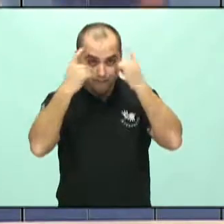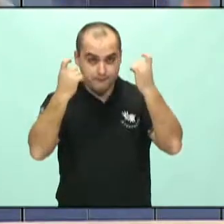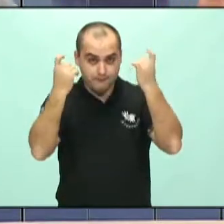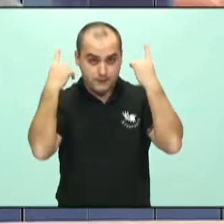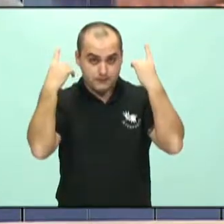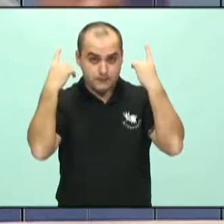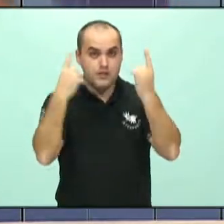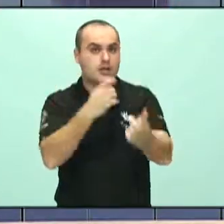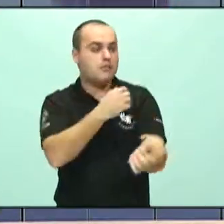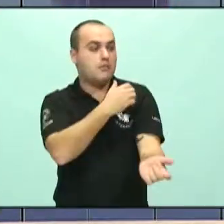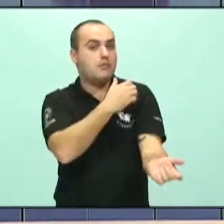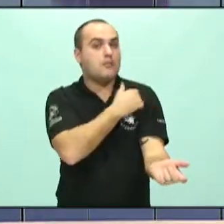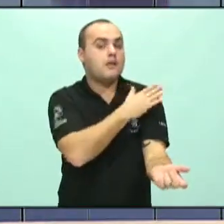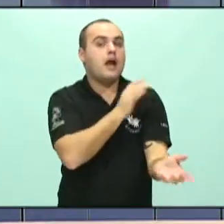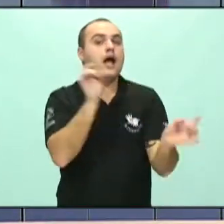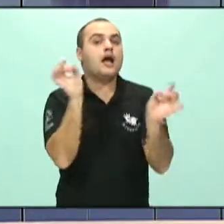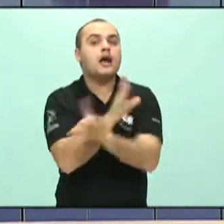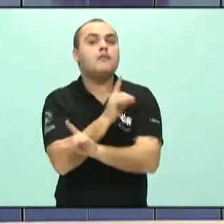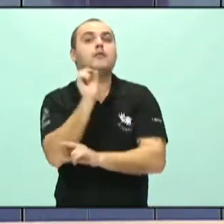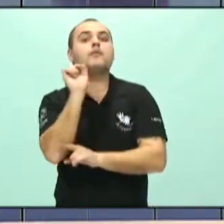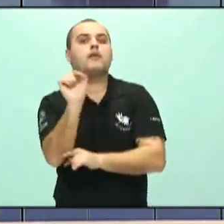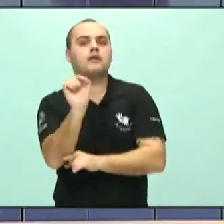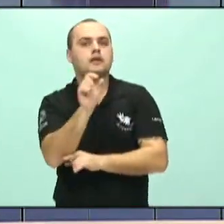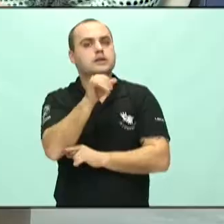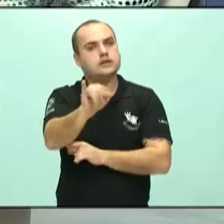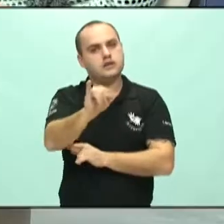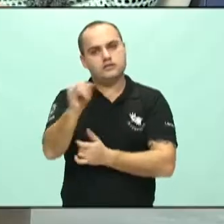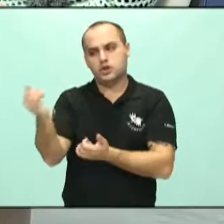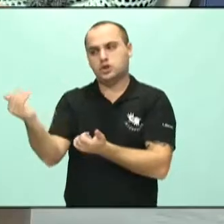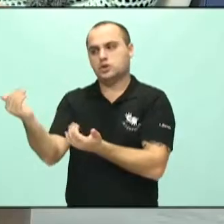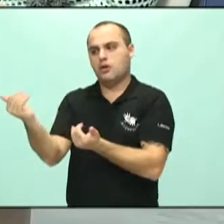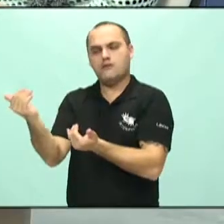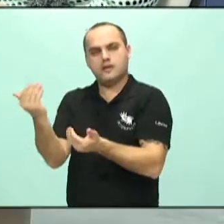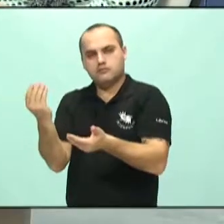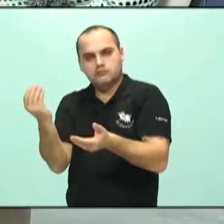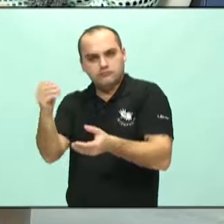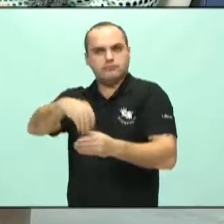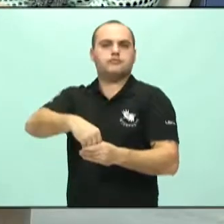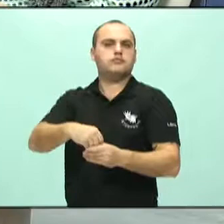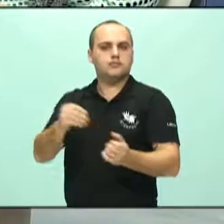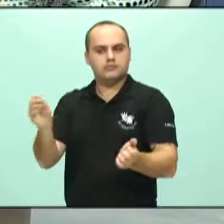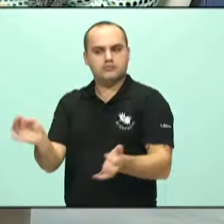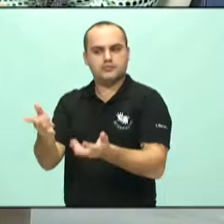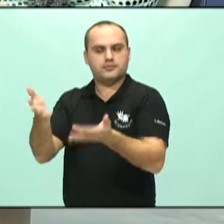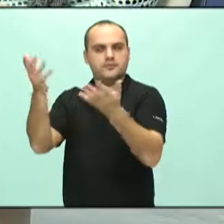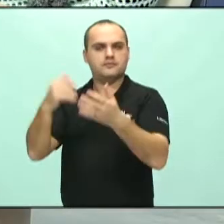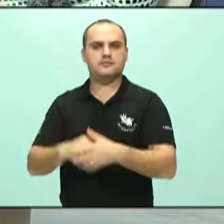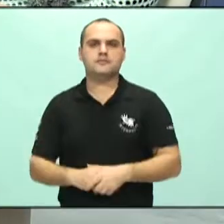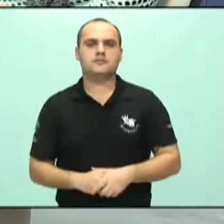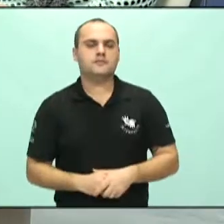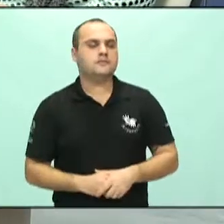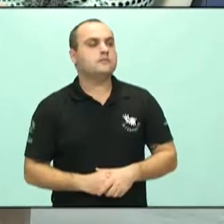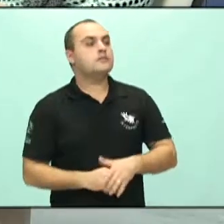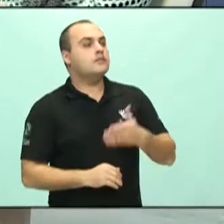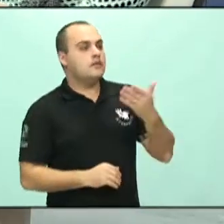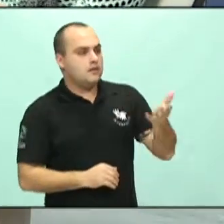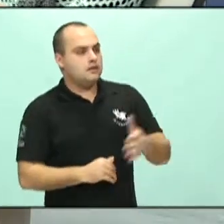acabar quando a gente conseguir fazer com que o adolescente se integre, né? Quais as próximas etapas do projeto?